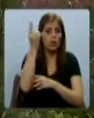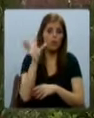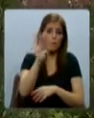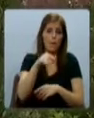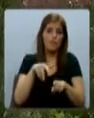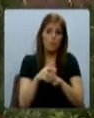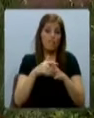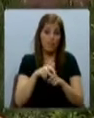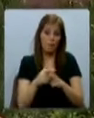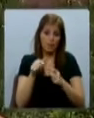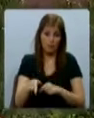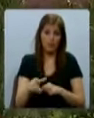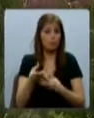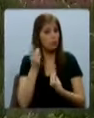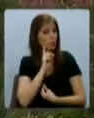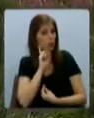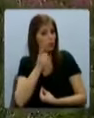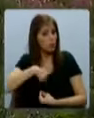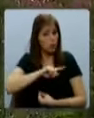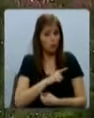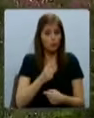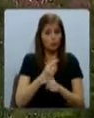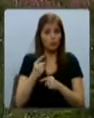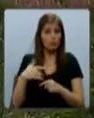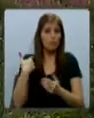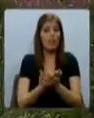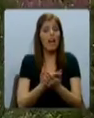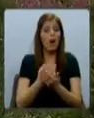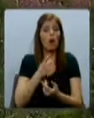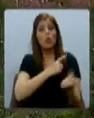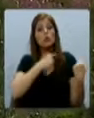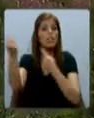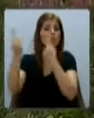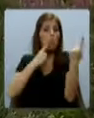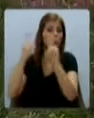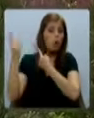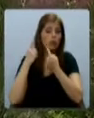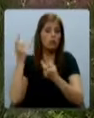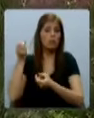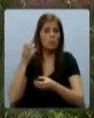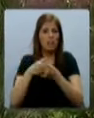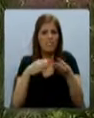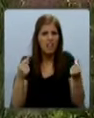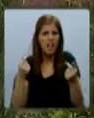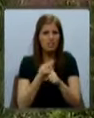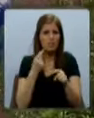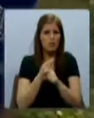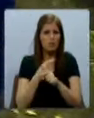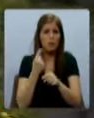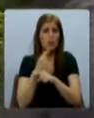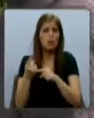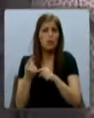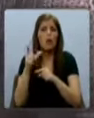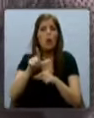neste trabalho, uma ferramenta muito válida, que vai permitir o transporte de carga para o local, que é um local de muito, muito difícil acesso. Muito